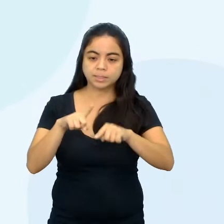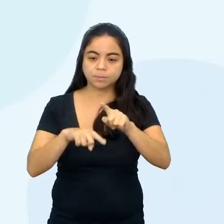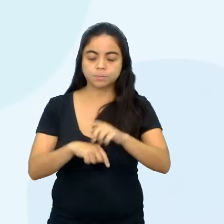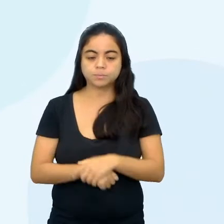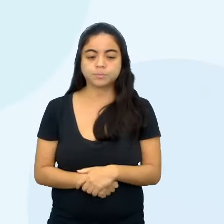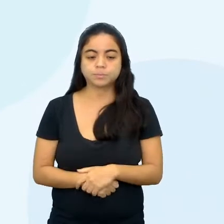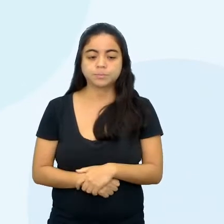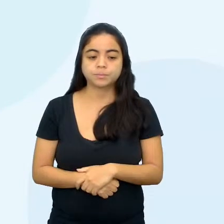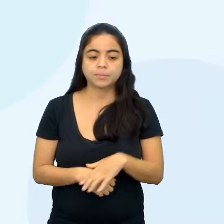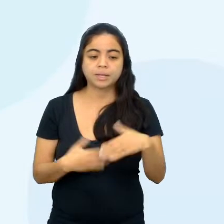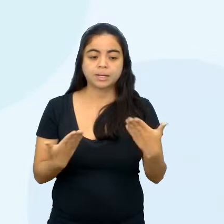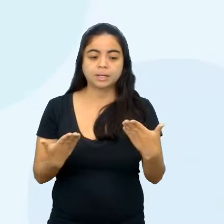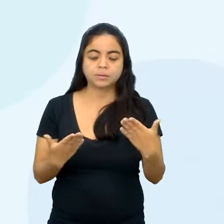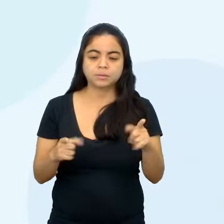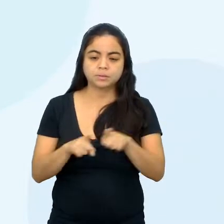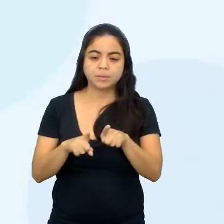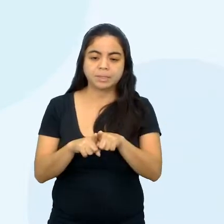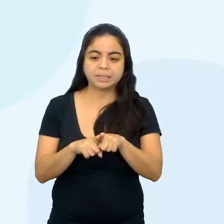aí, para a gente fazer uma